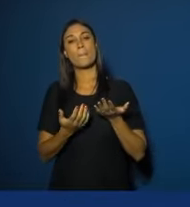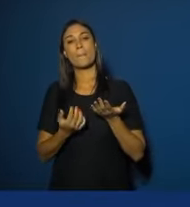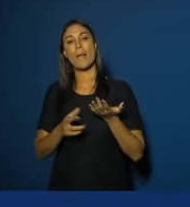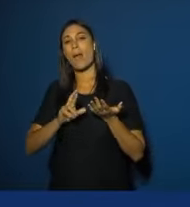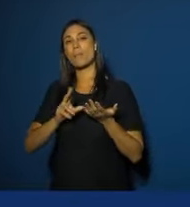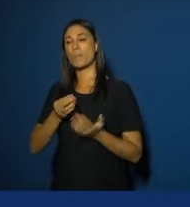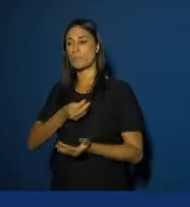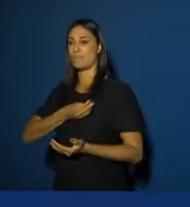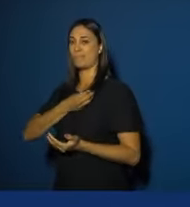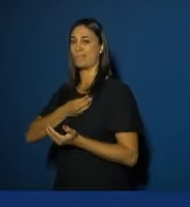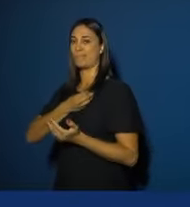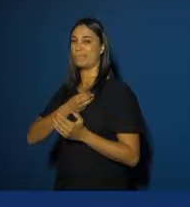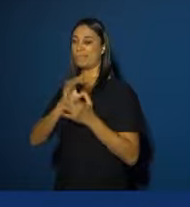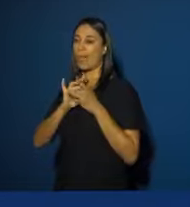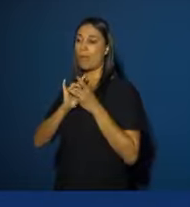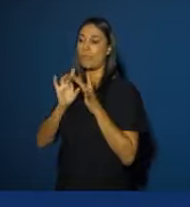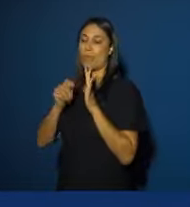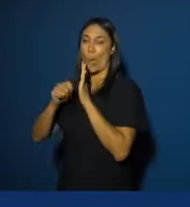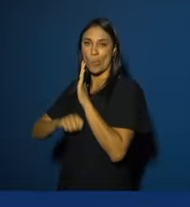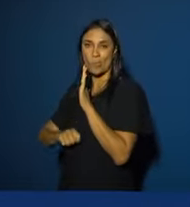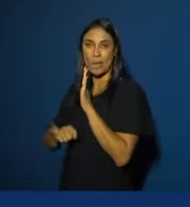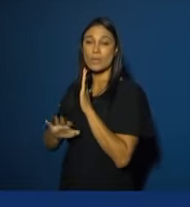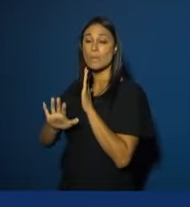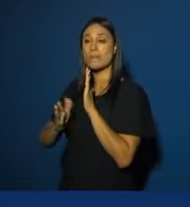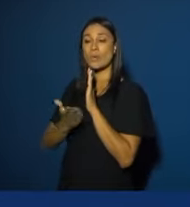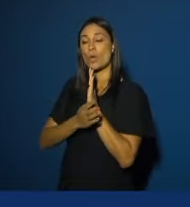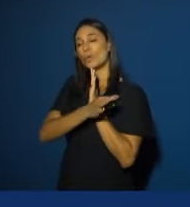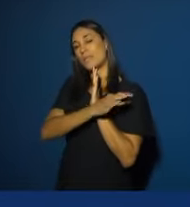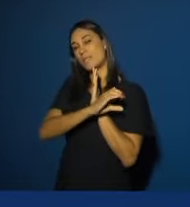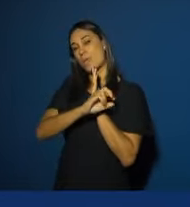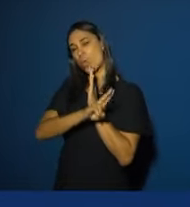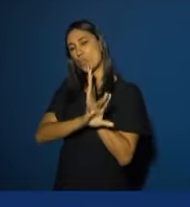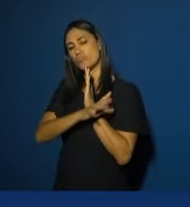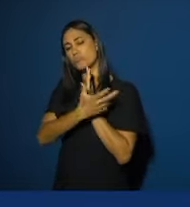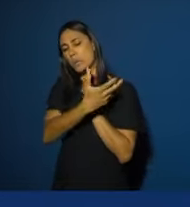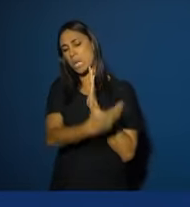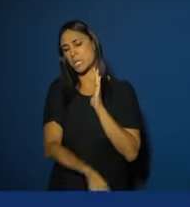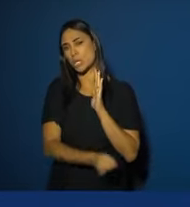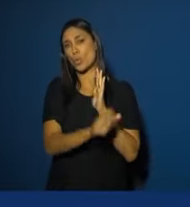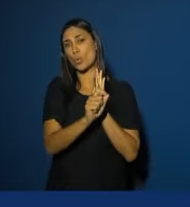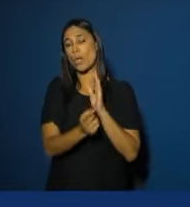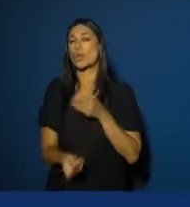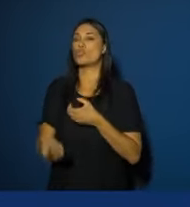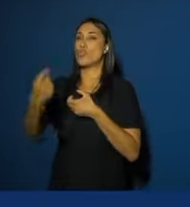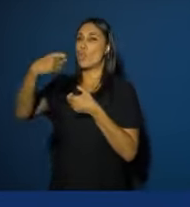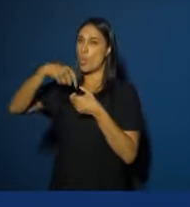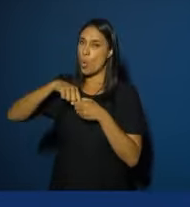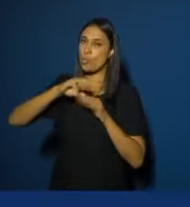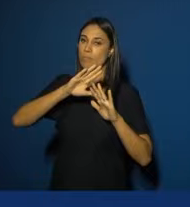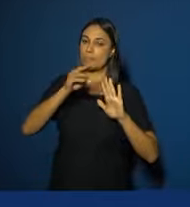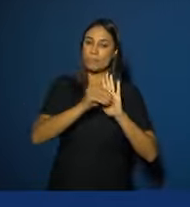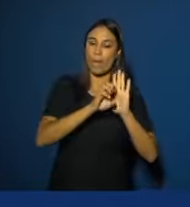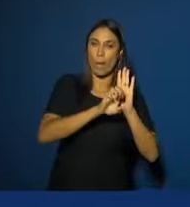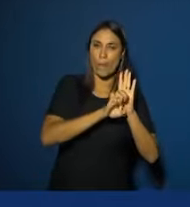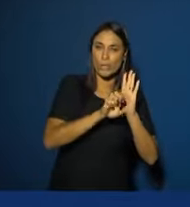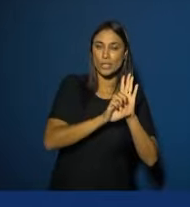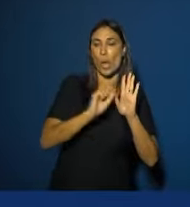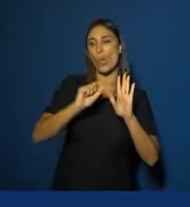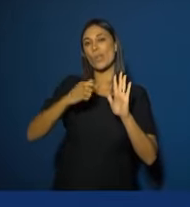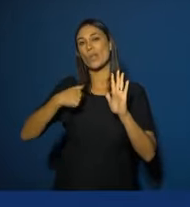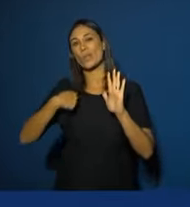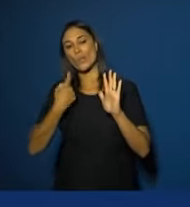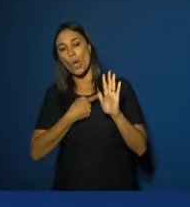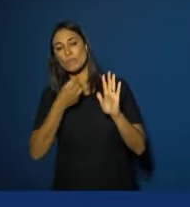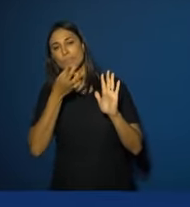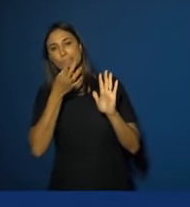não presença na licitação. Agora o TCU se convenceu a recolocar no edital aquilo que nós tínhamos proposto